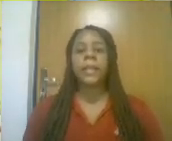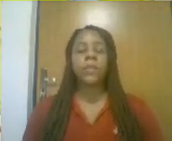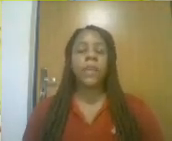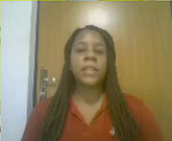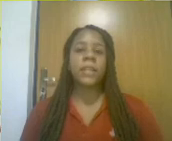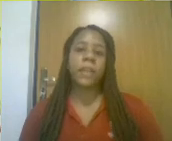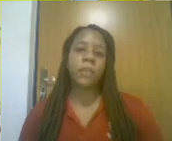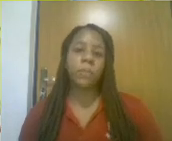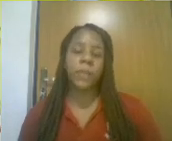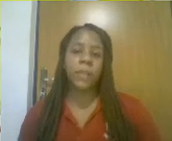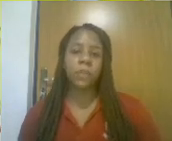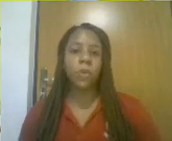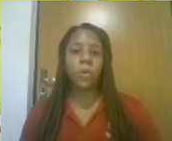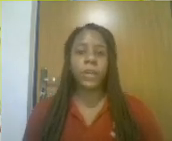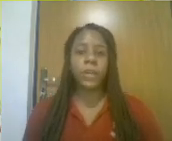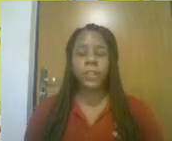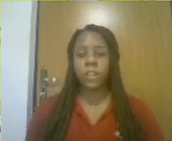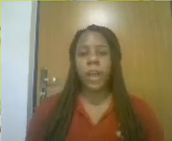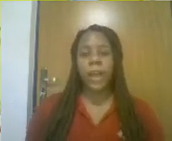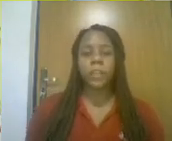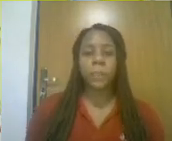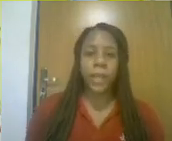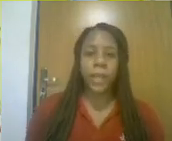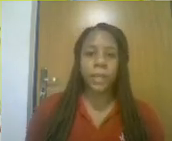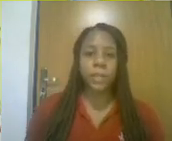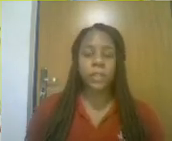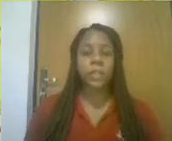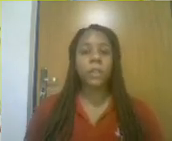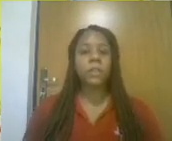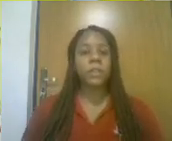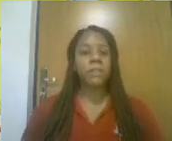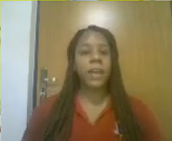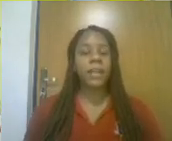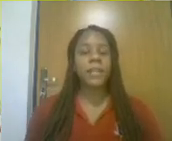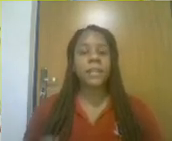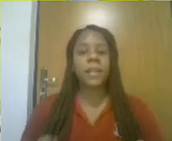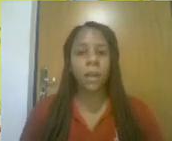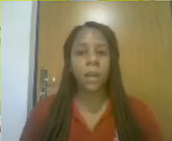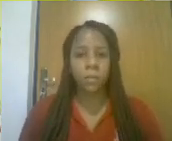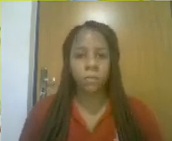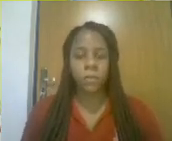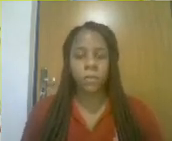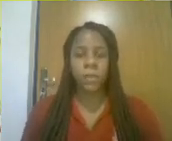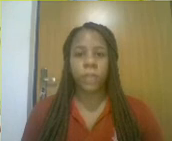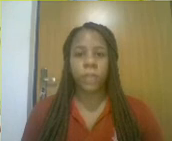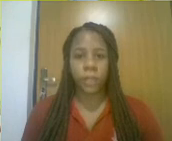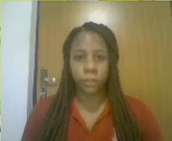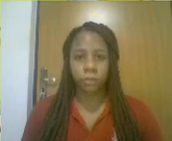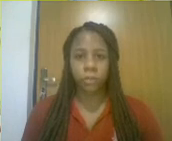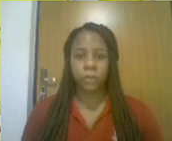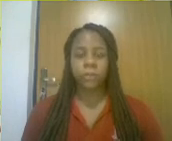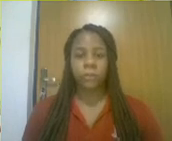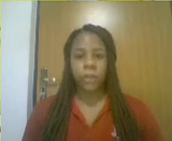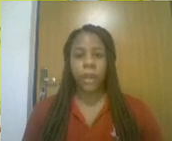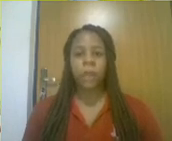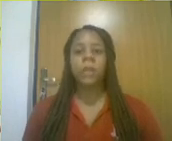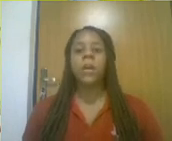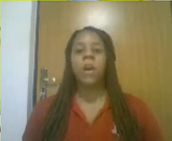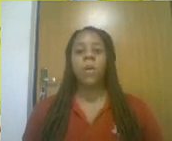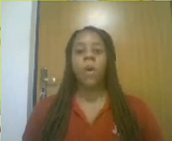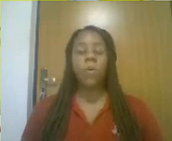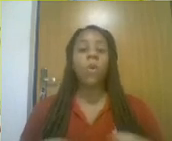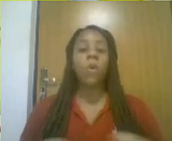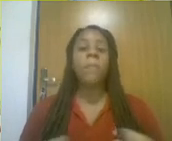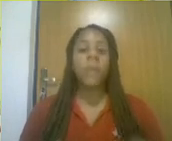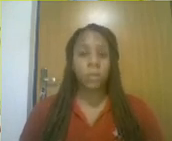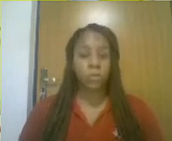na natureza tem os predadores, as presas. Então você vai iniciar o seu texto, né,